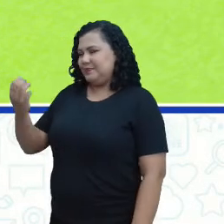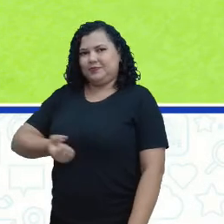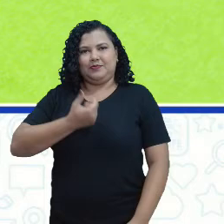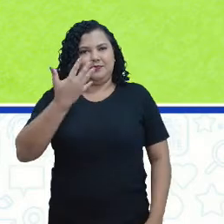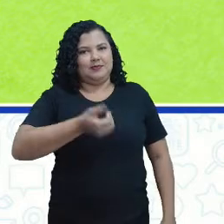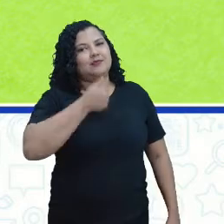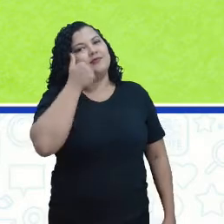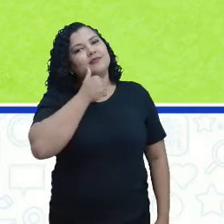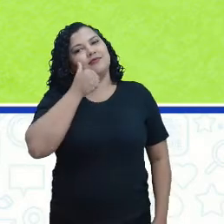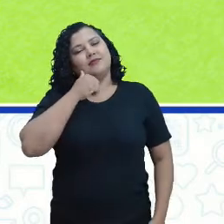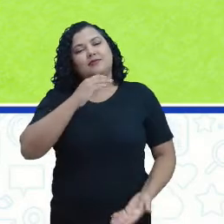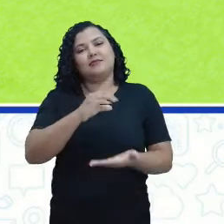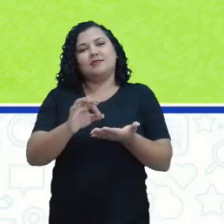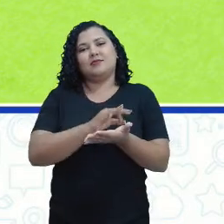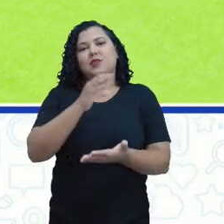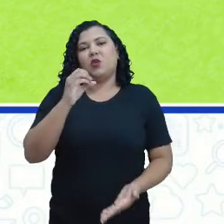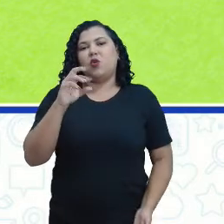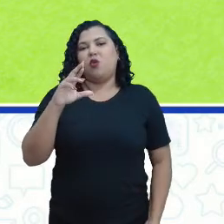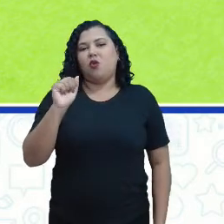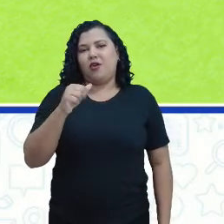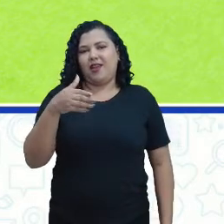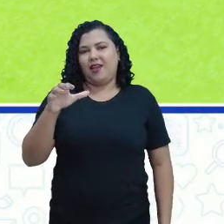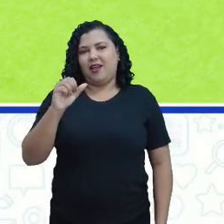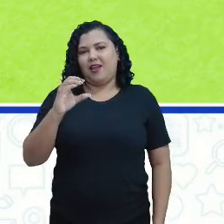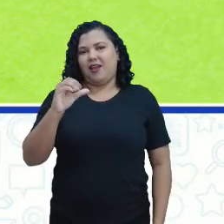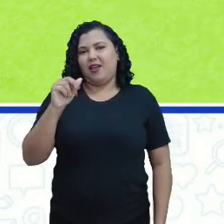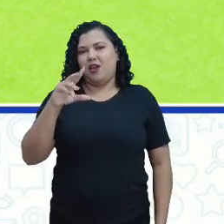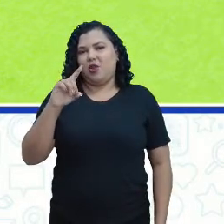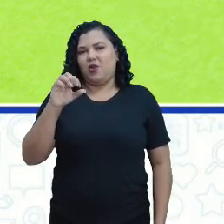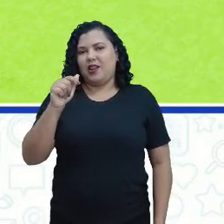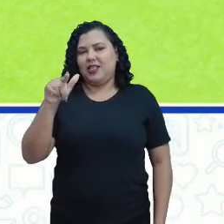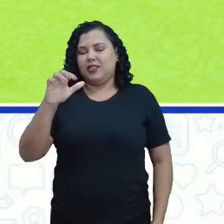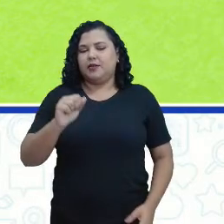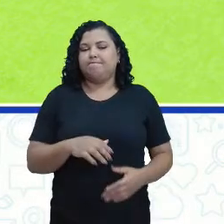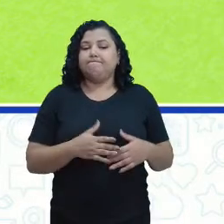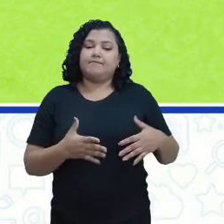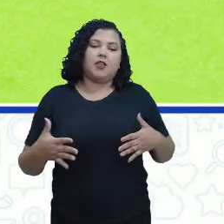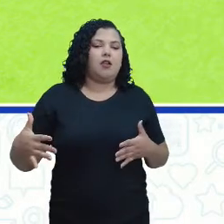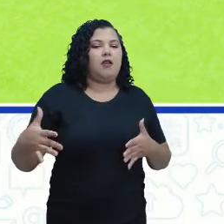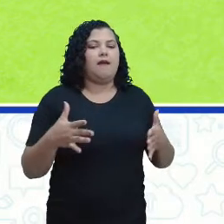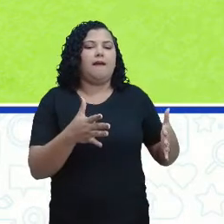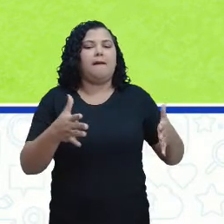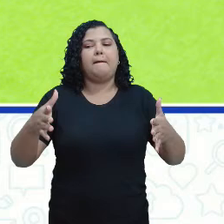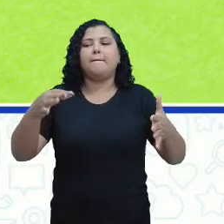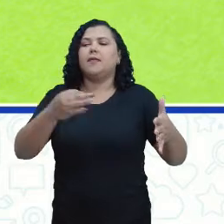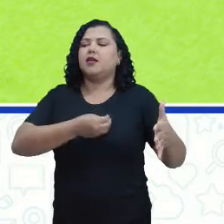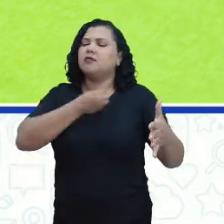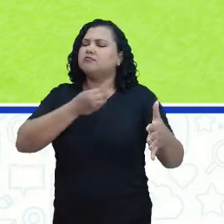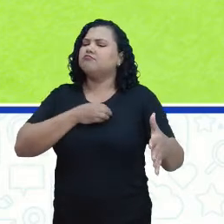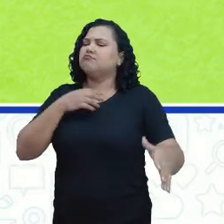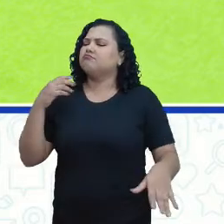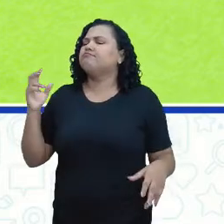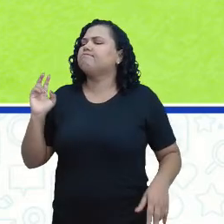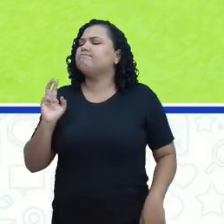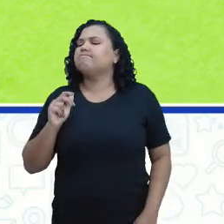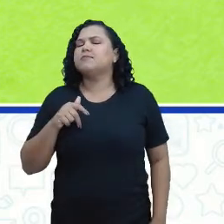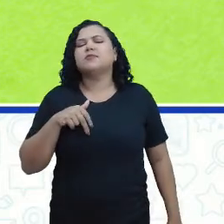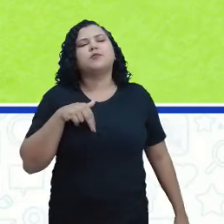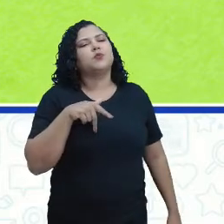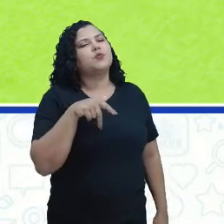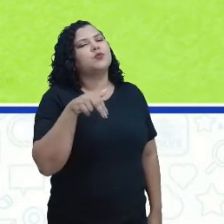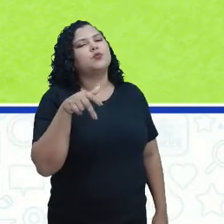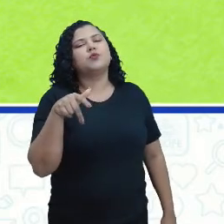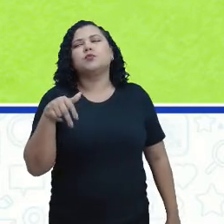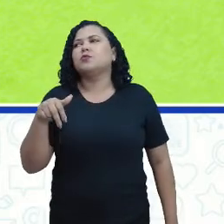Cora Coralina, A Procura. Andei pelos caminhos da vida, caminhei pelas ruas do destino, procurando o meu